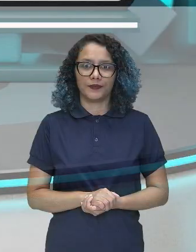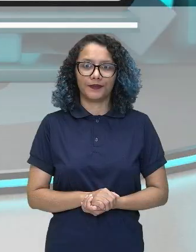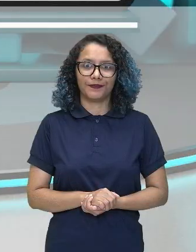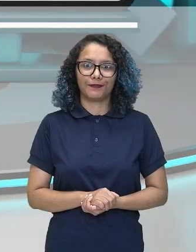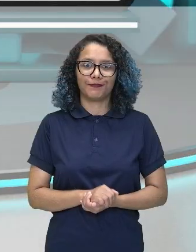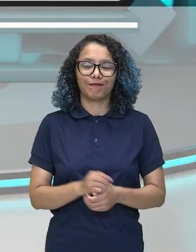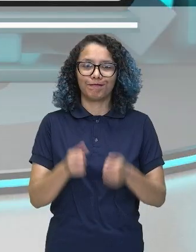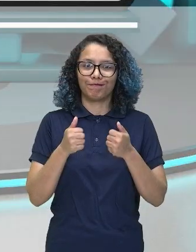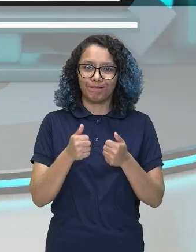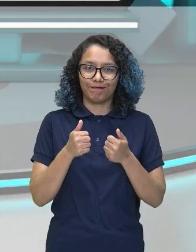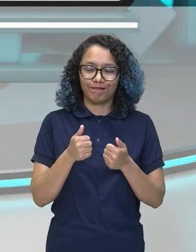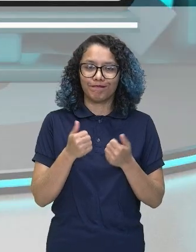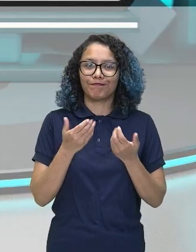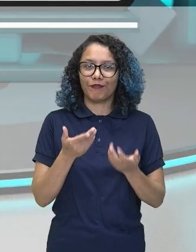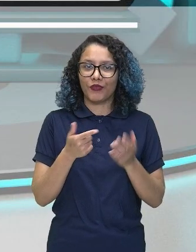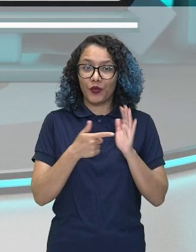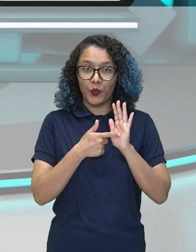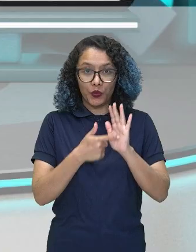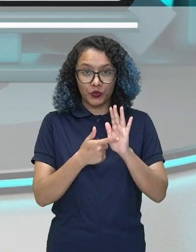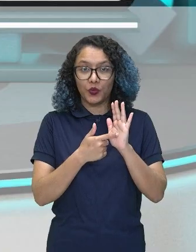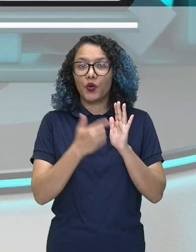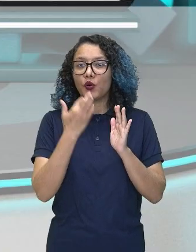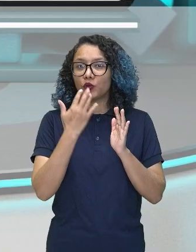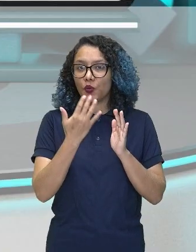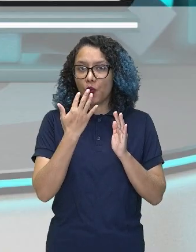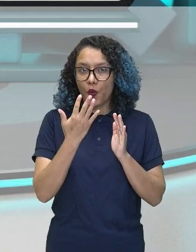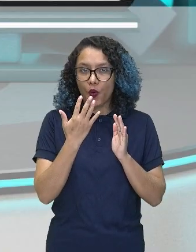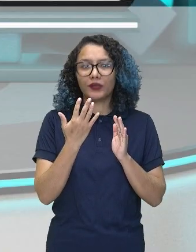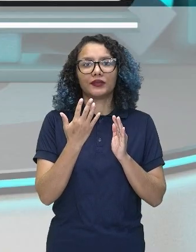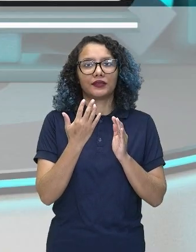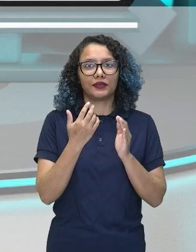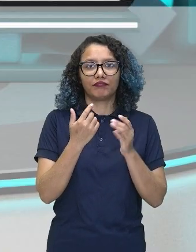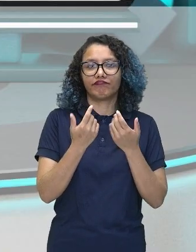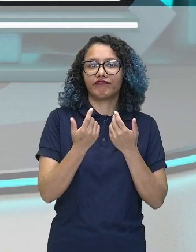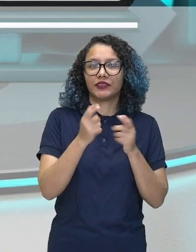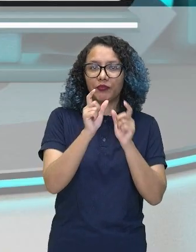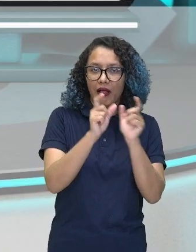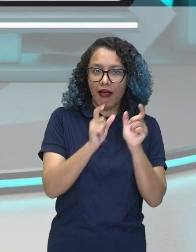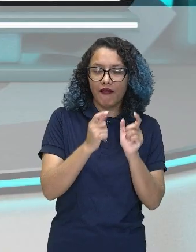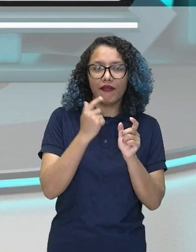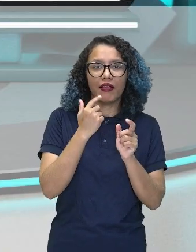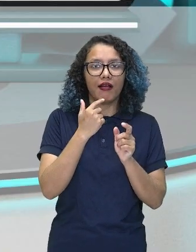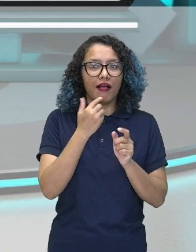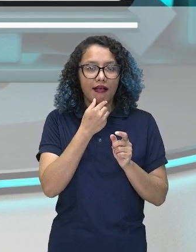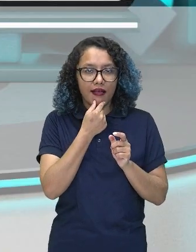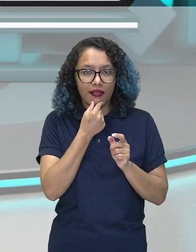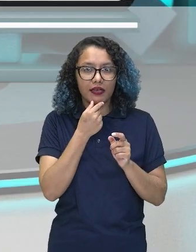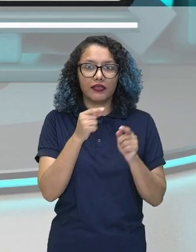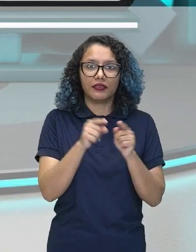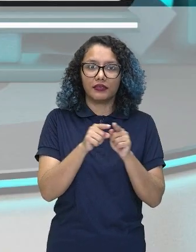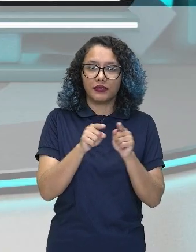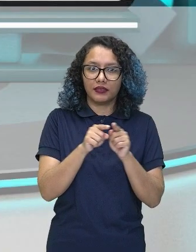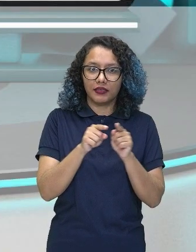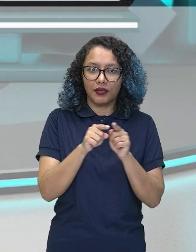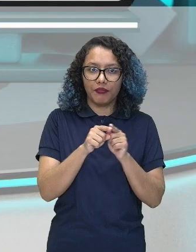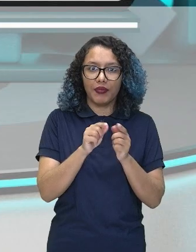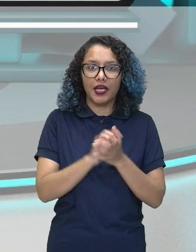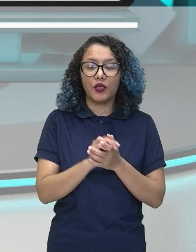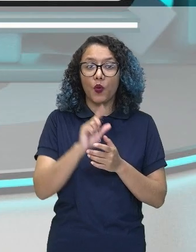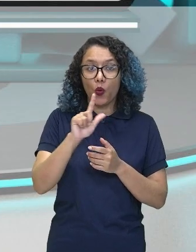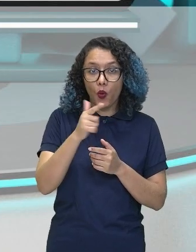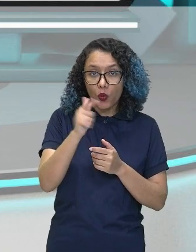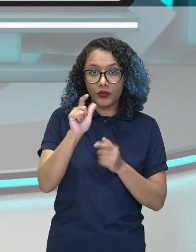Ok, então você acabou de conferir as cores em inglês e duas palavras adicionais para o seu conhecimento sobre cores em inglês são as